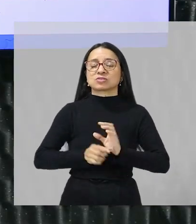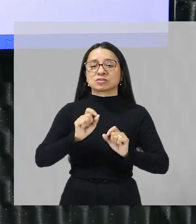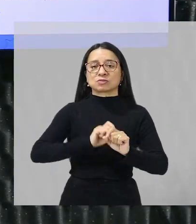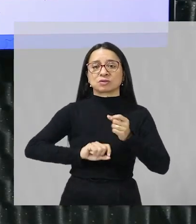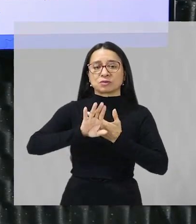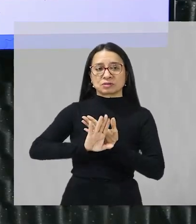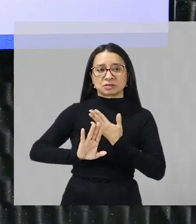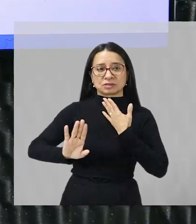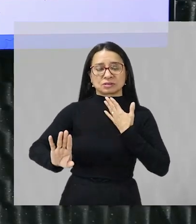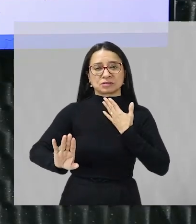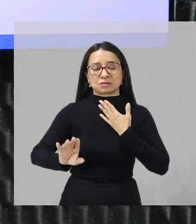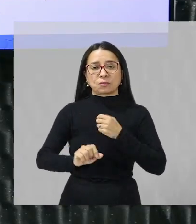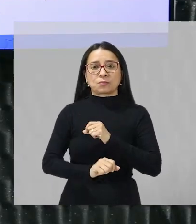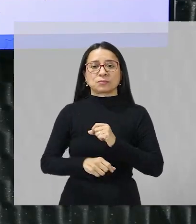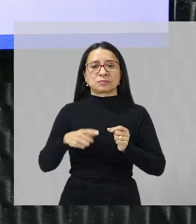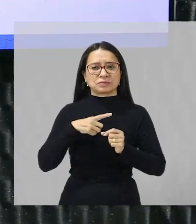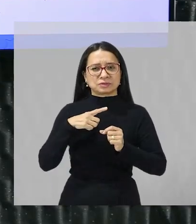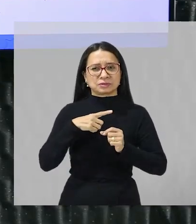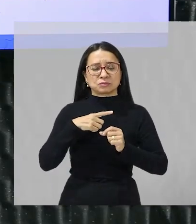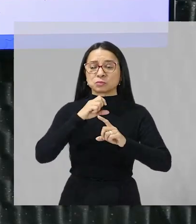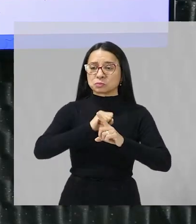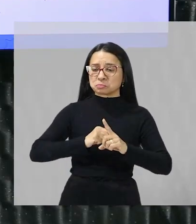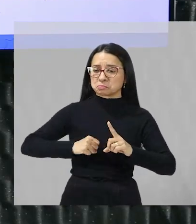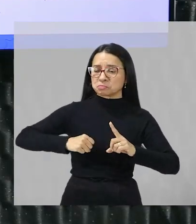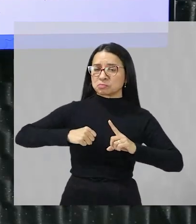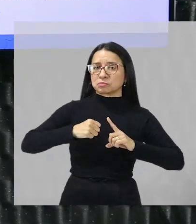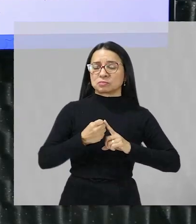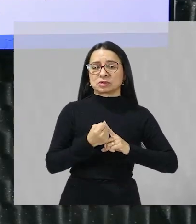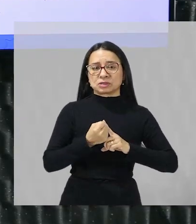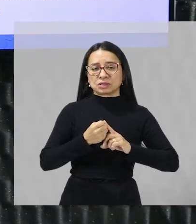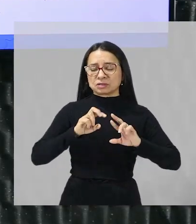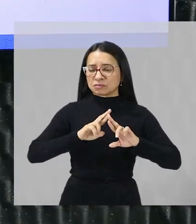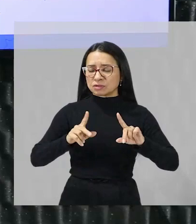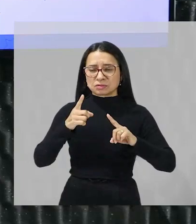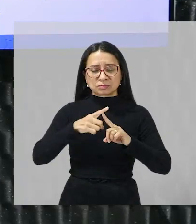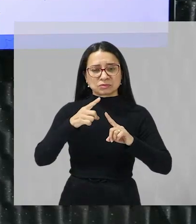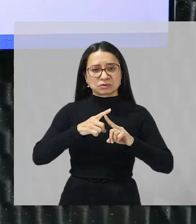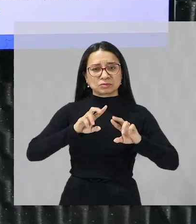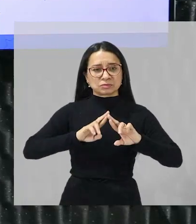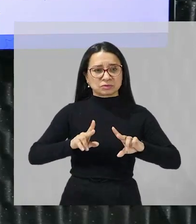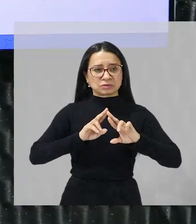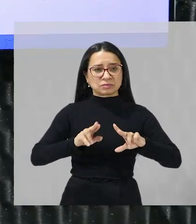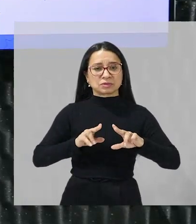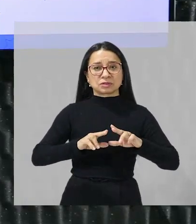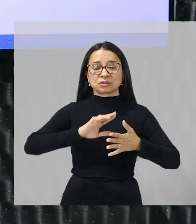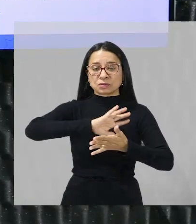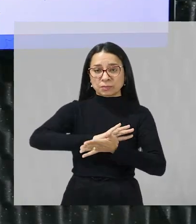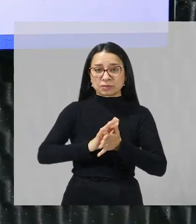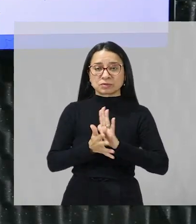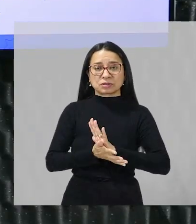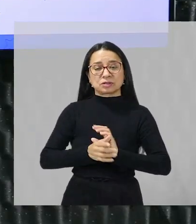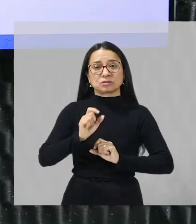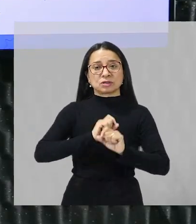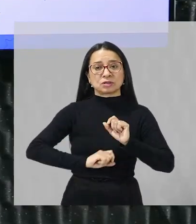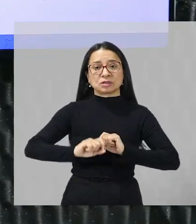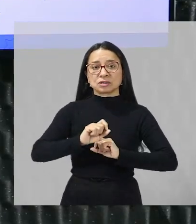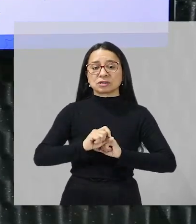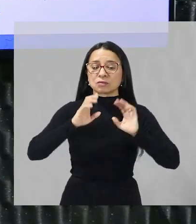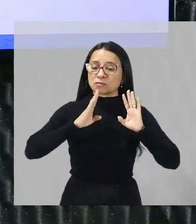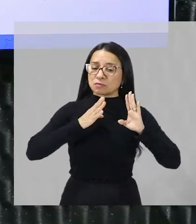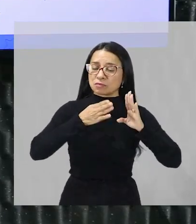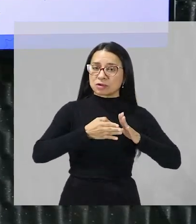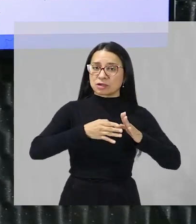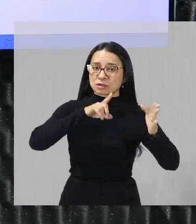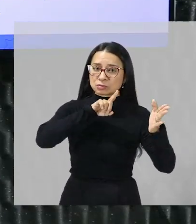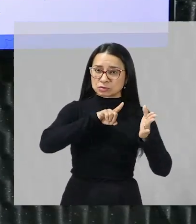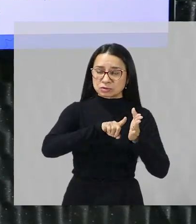sempre que acontecer isso no vestibular, você já pega, ó, e vai destacando as palavras-chave, beleza? Não esquece de fazer isso na hora da prova. Sempre